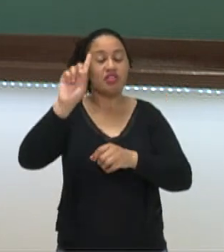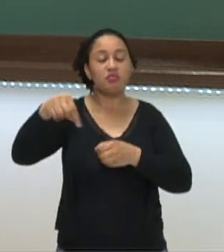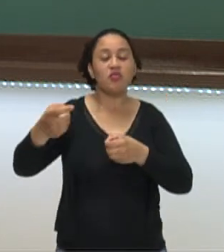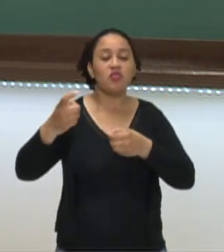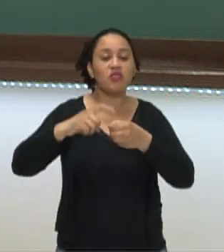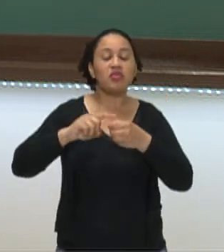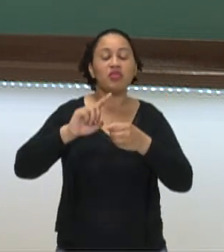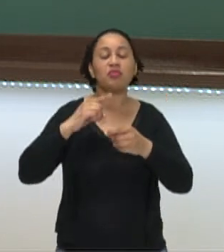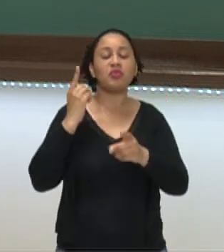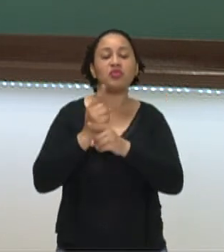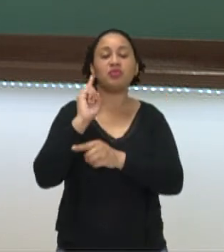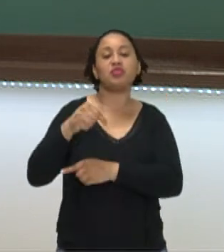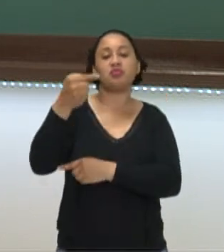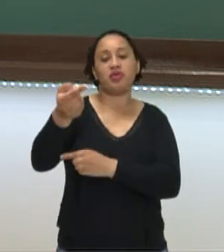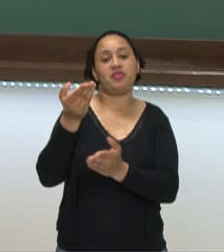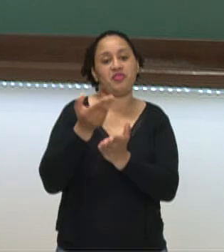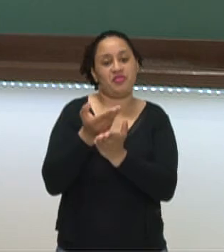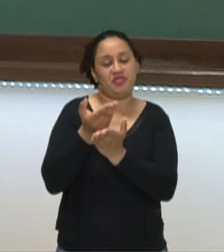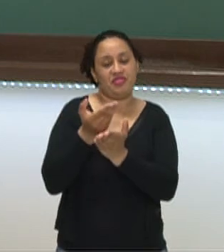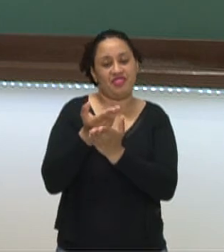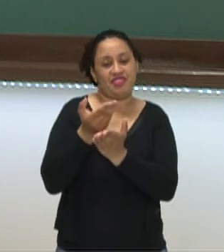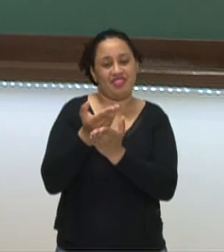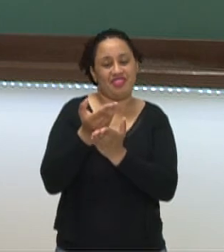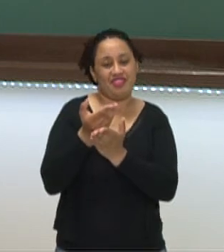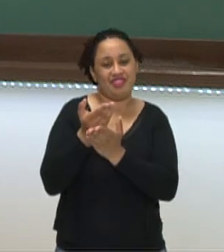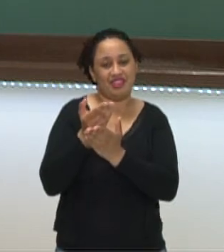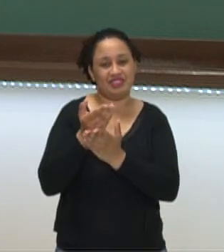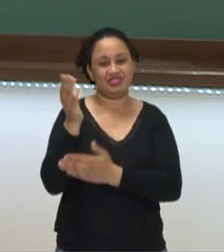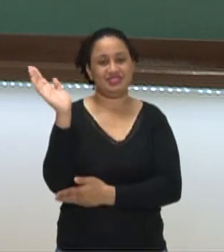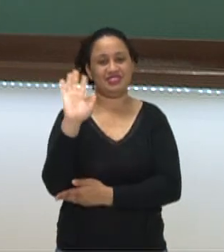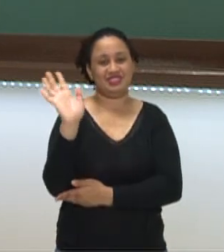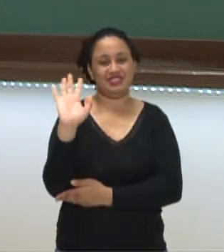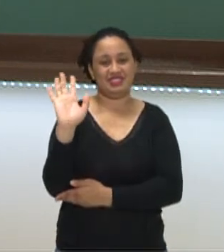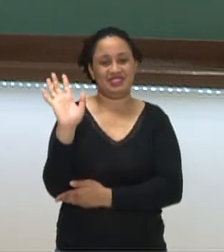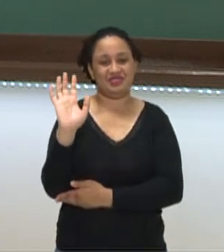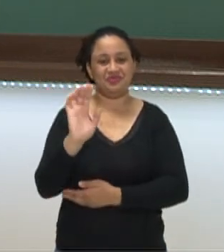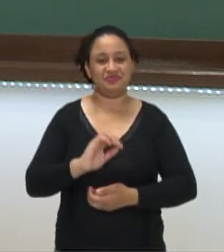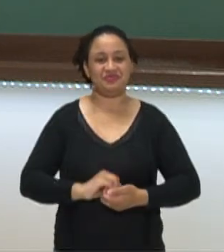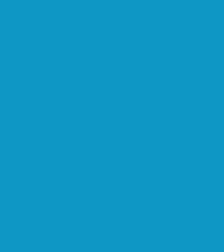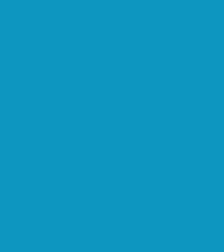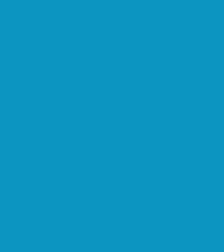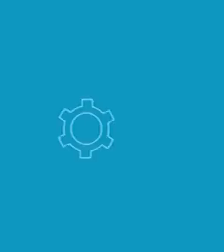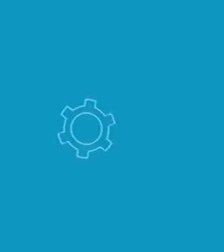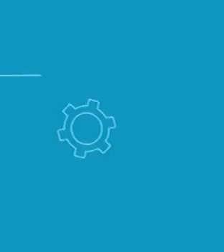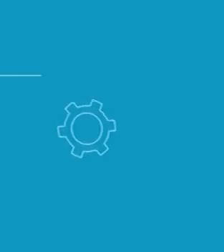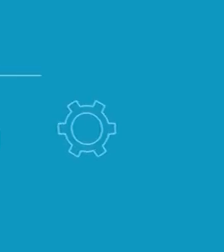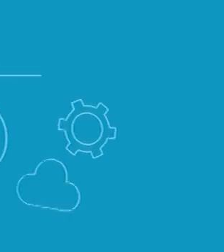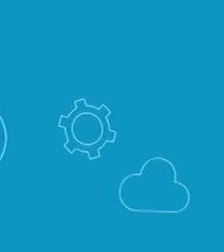voltamos a conversar mais para frente em próximas aulas. Tchau, povo!